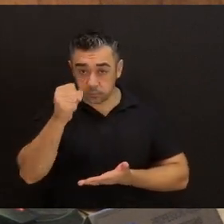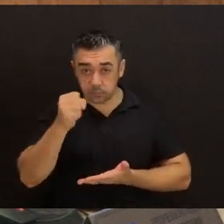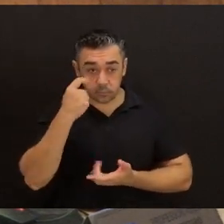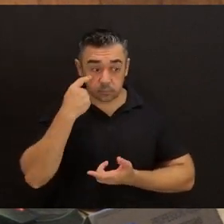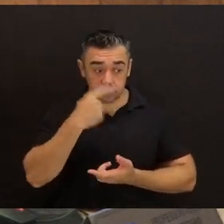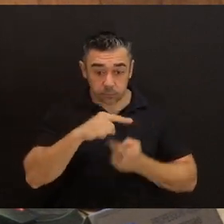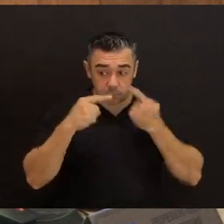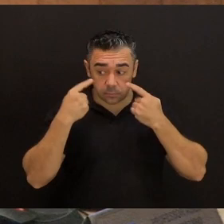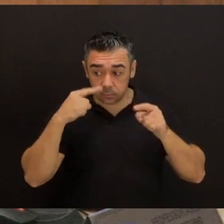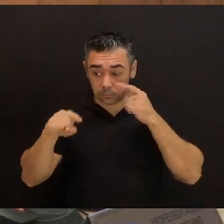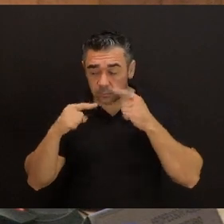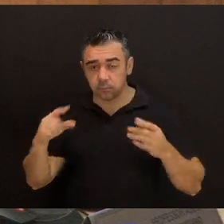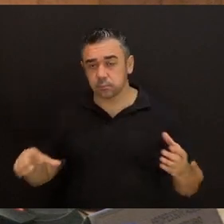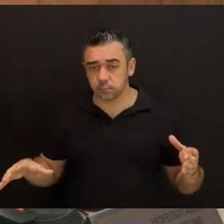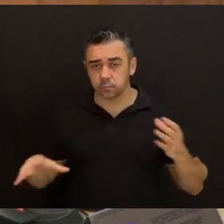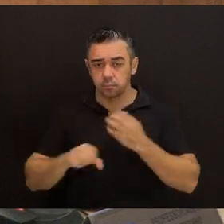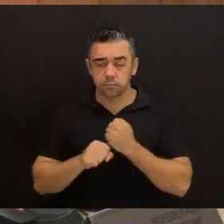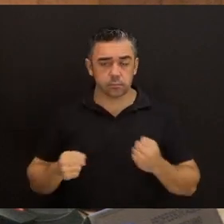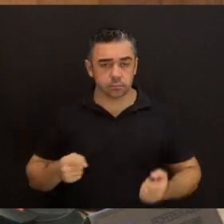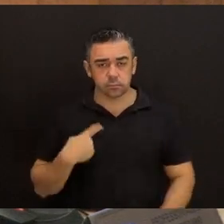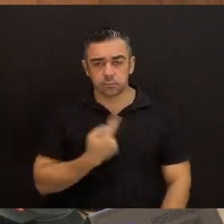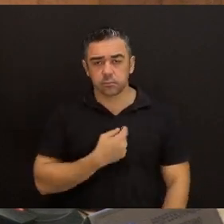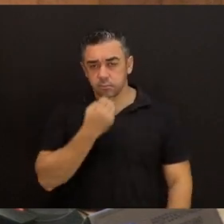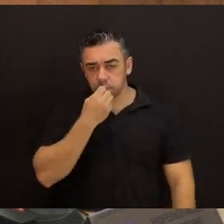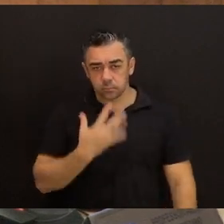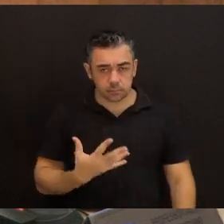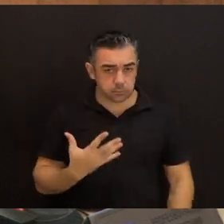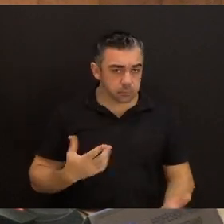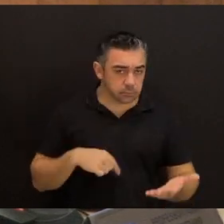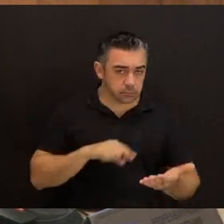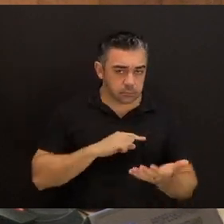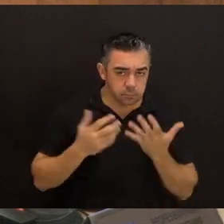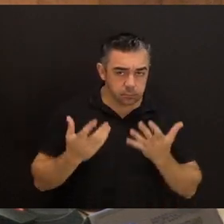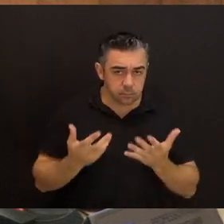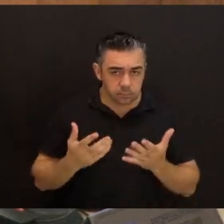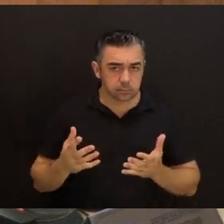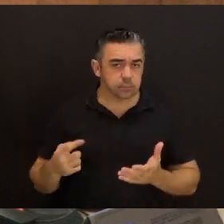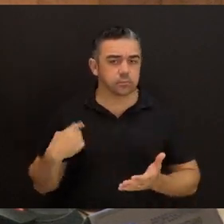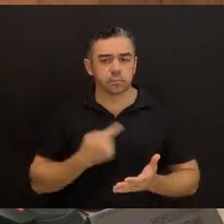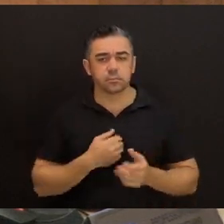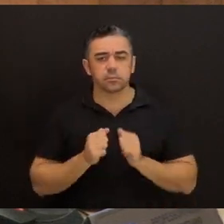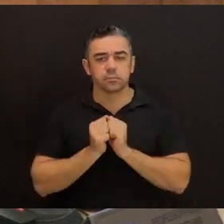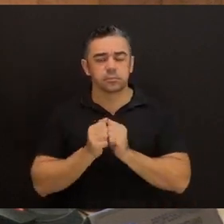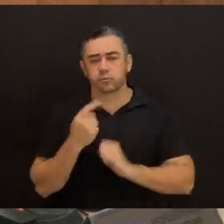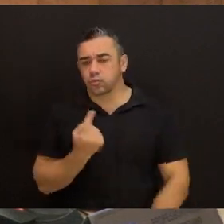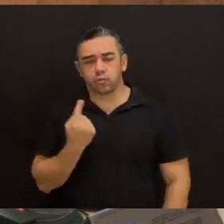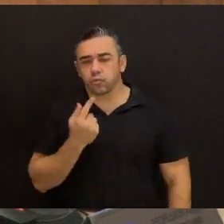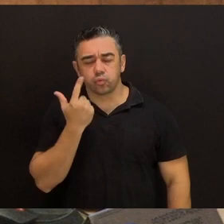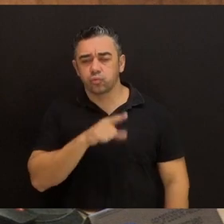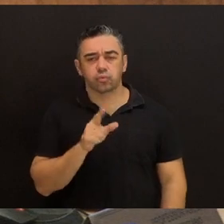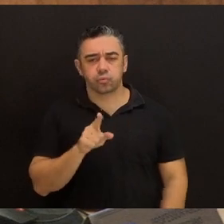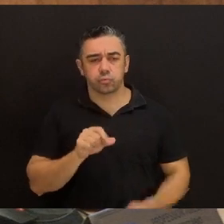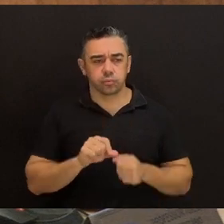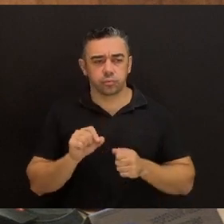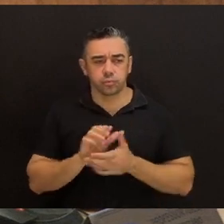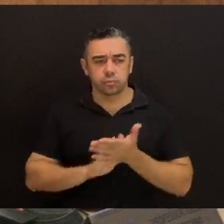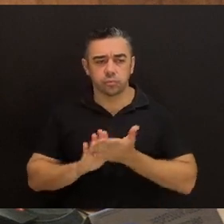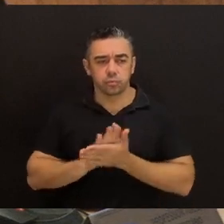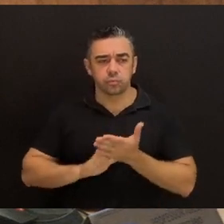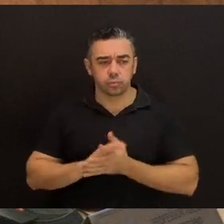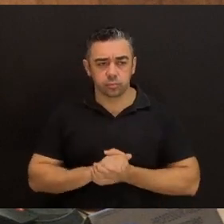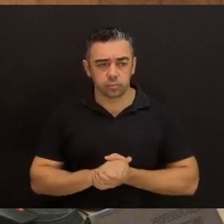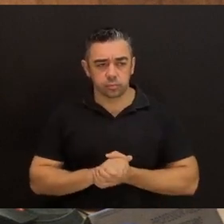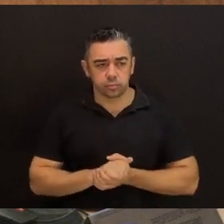vamos somar todos que querem o bem dessa cidade venham conosco vamos juntos porque ninguém sozinho ninguém faz nada ninguém faz nada sozinho